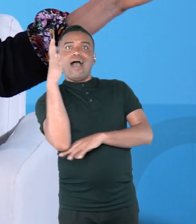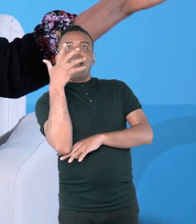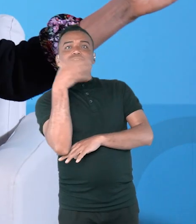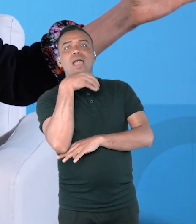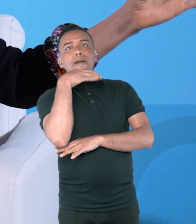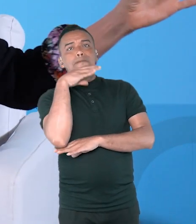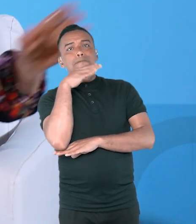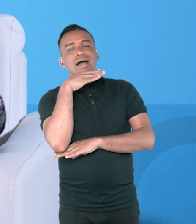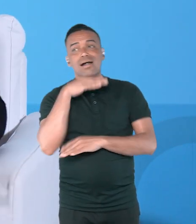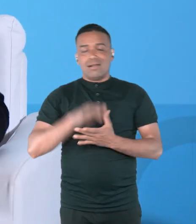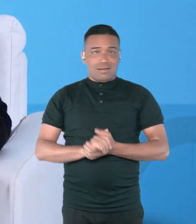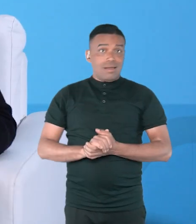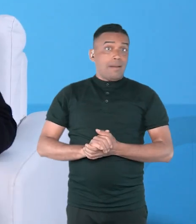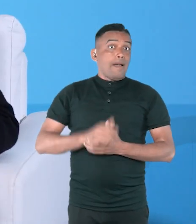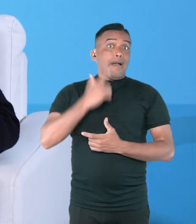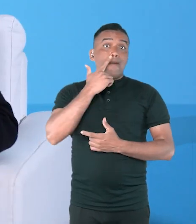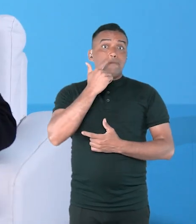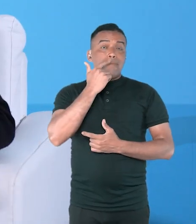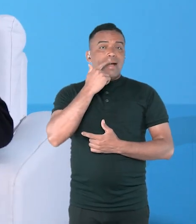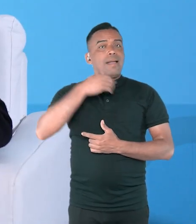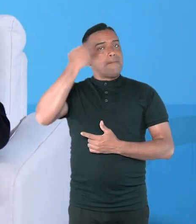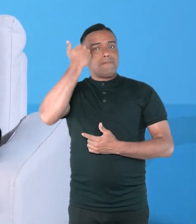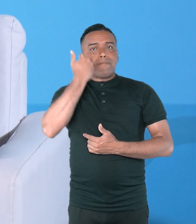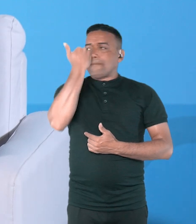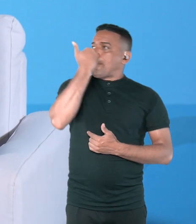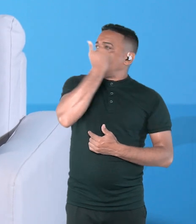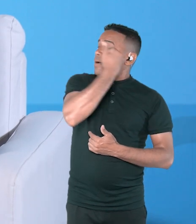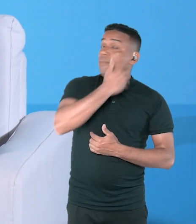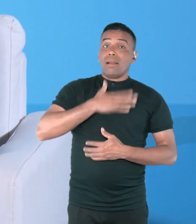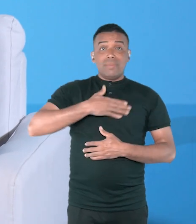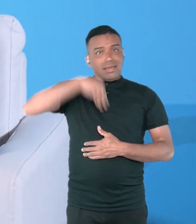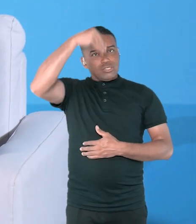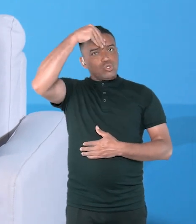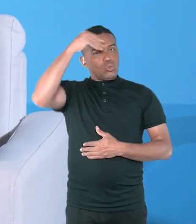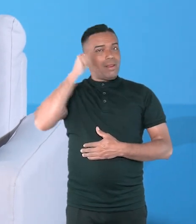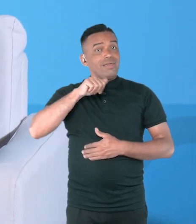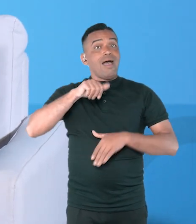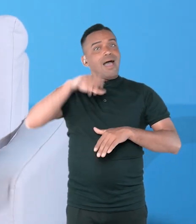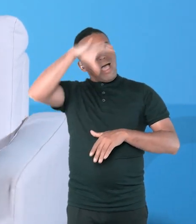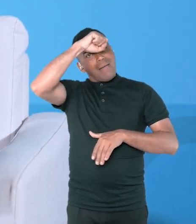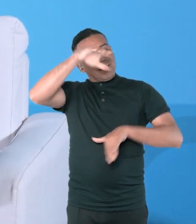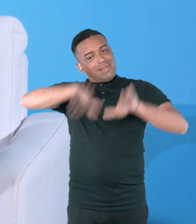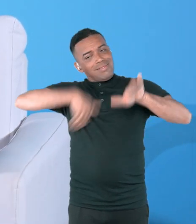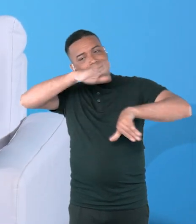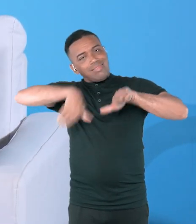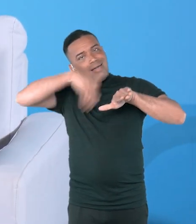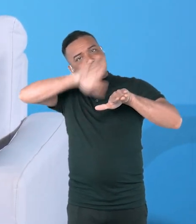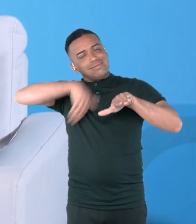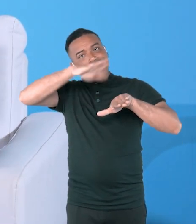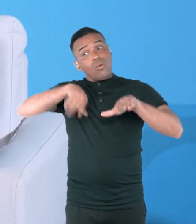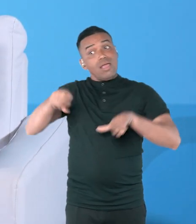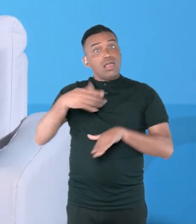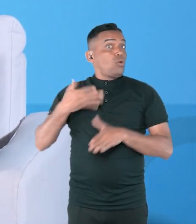quintal. O meu pai fez a barba. Minha sobrinha está fazendo natação. E ele começa a falar de